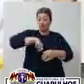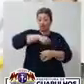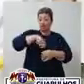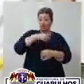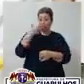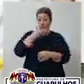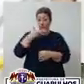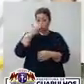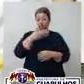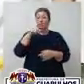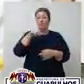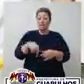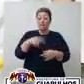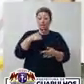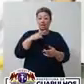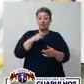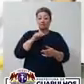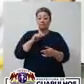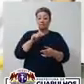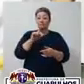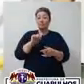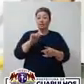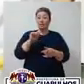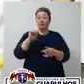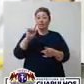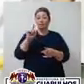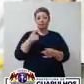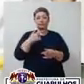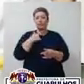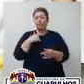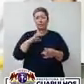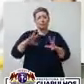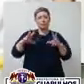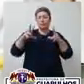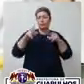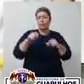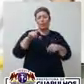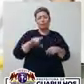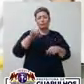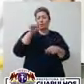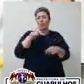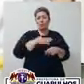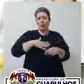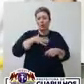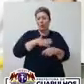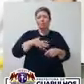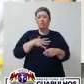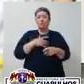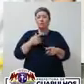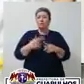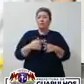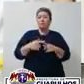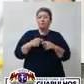Agora nós vamos para a parte do recheio. Esse recheio aqui é um dos preferidos aqui dos alunos, que a